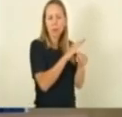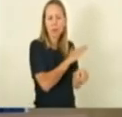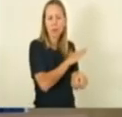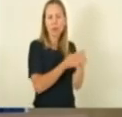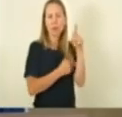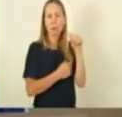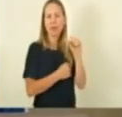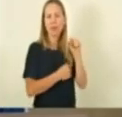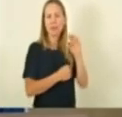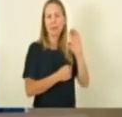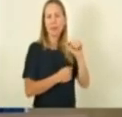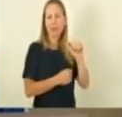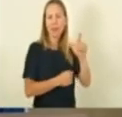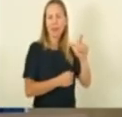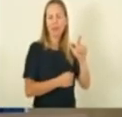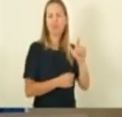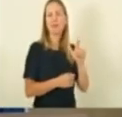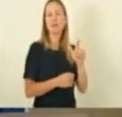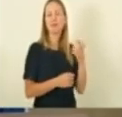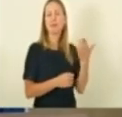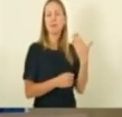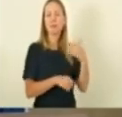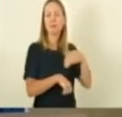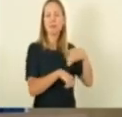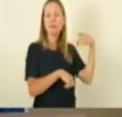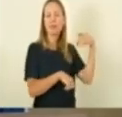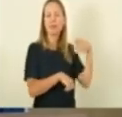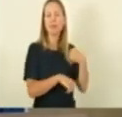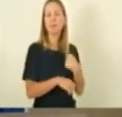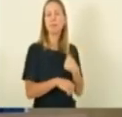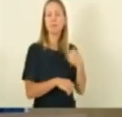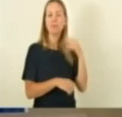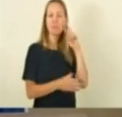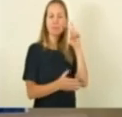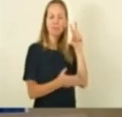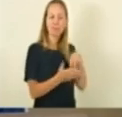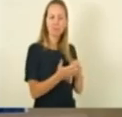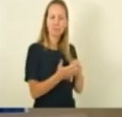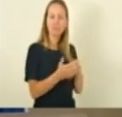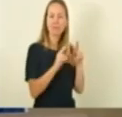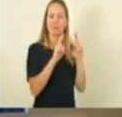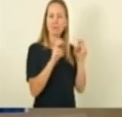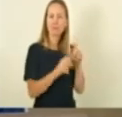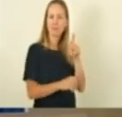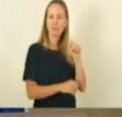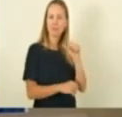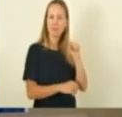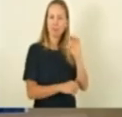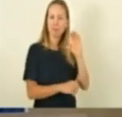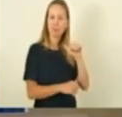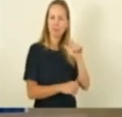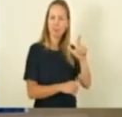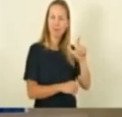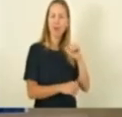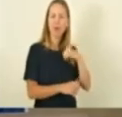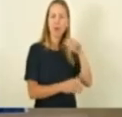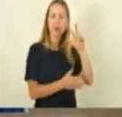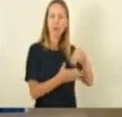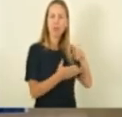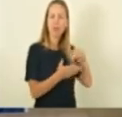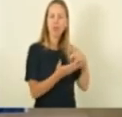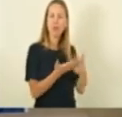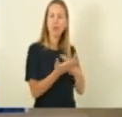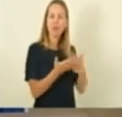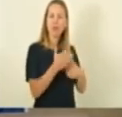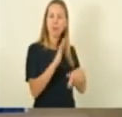época do mestrado, mas desde que eu li um pouco sobre Pascal, depois eu comprei um livro sobre a história da vida dele e